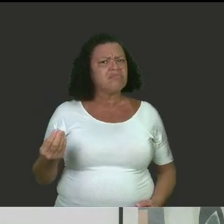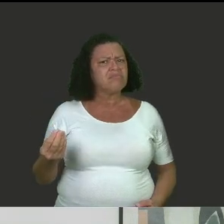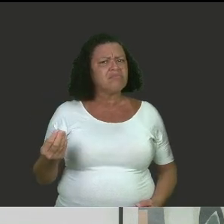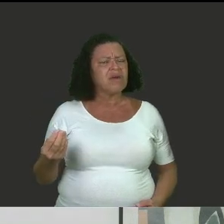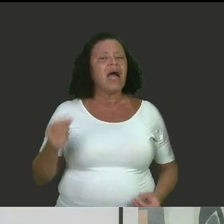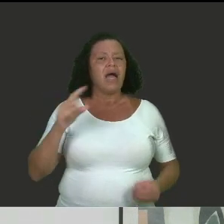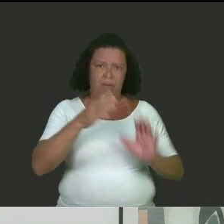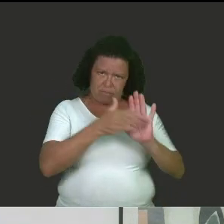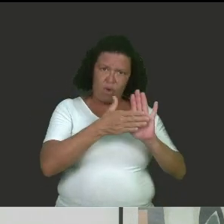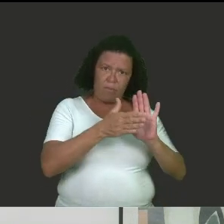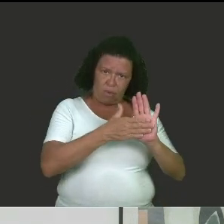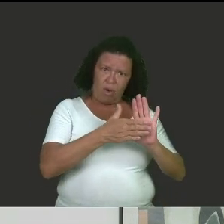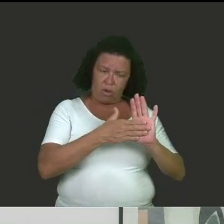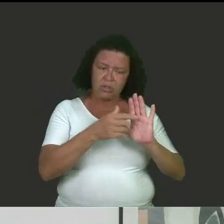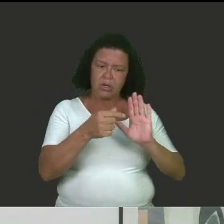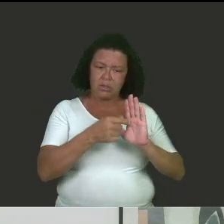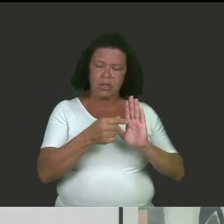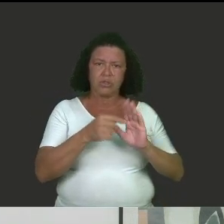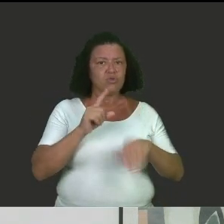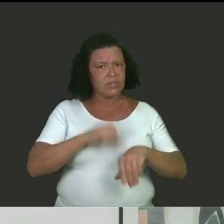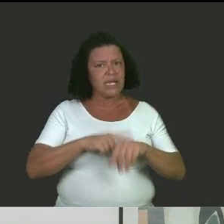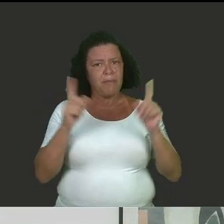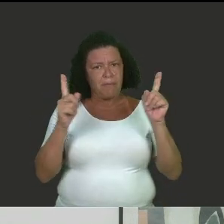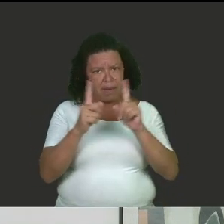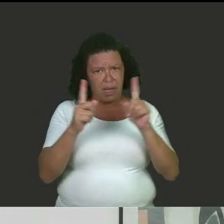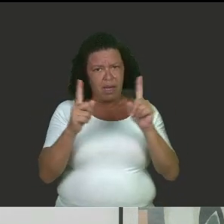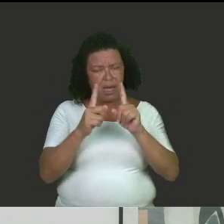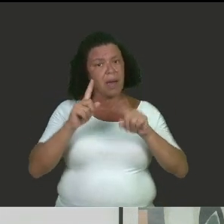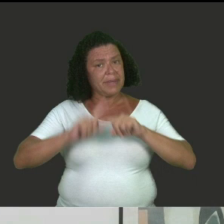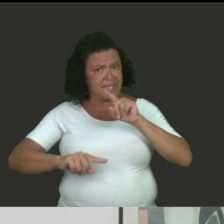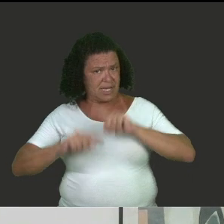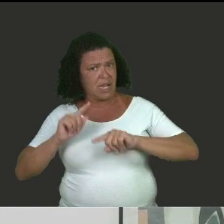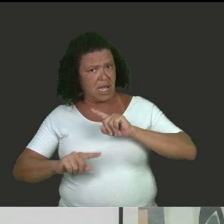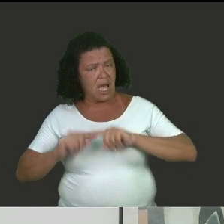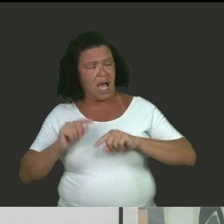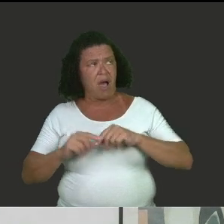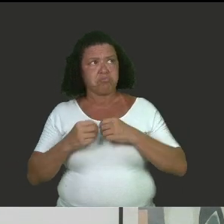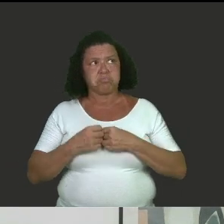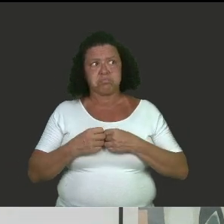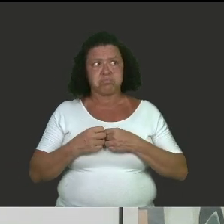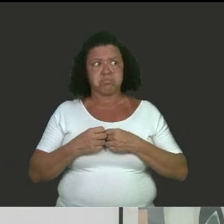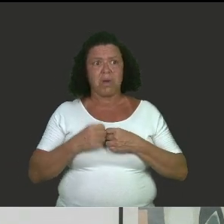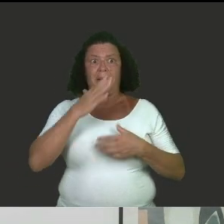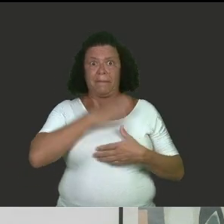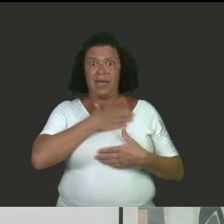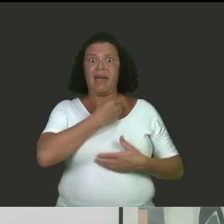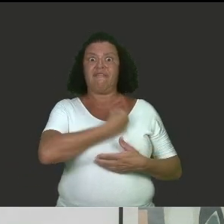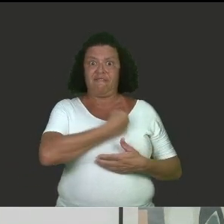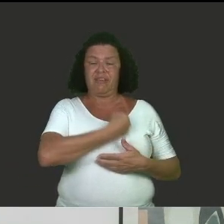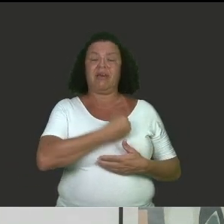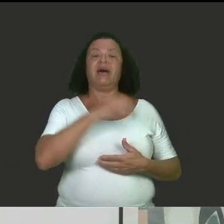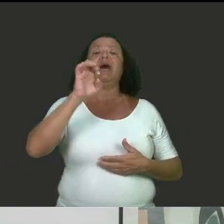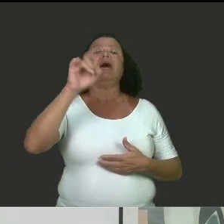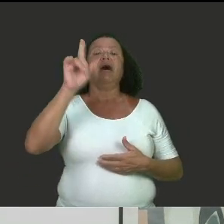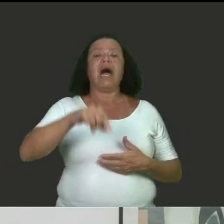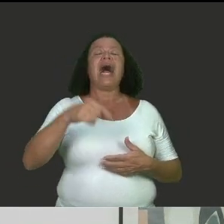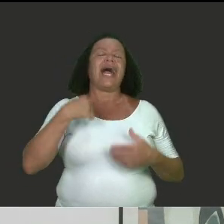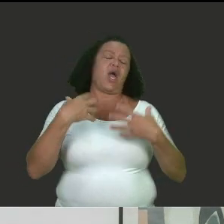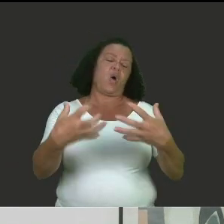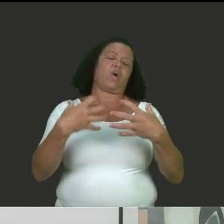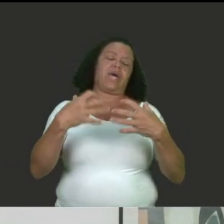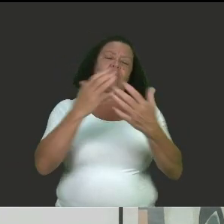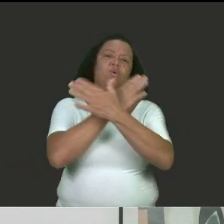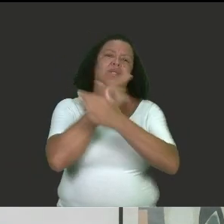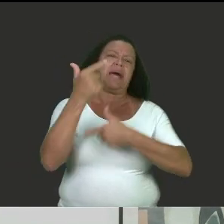propósito temporário, material. O propósito da nossa vida eu quero arrumar um